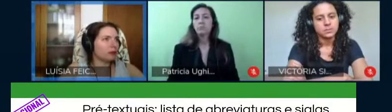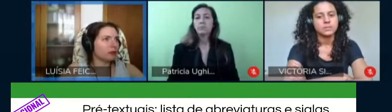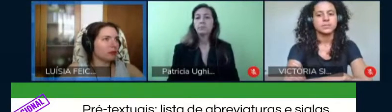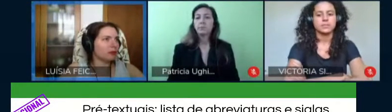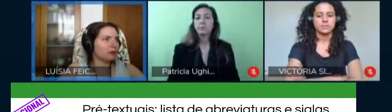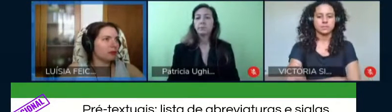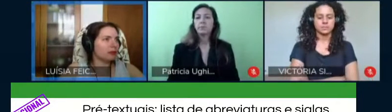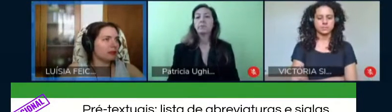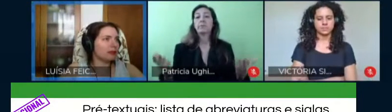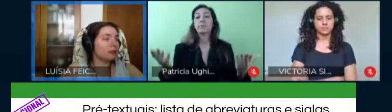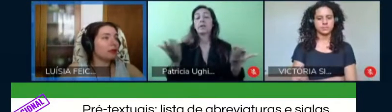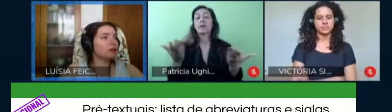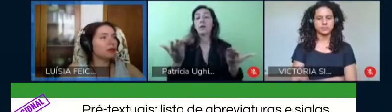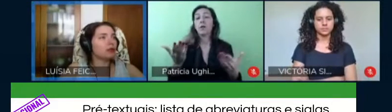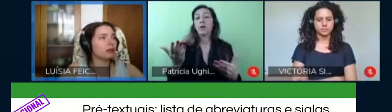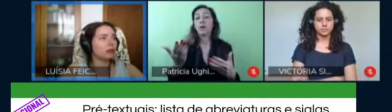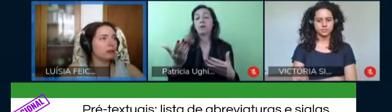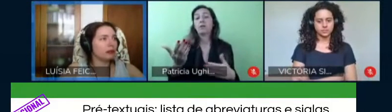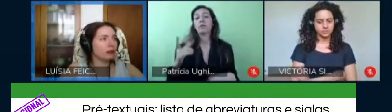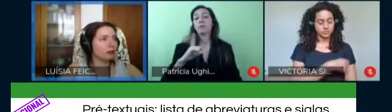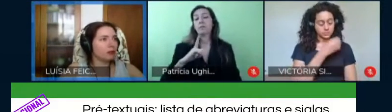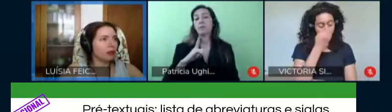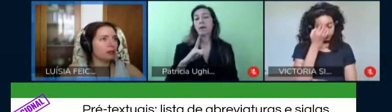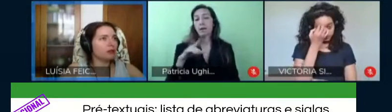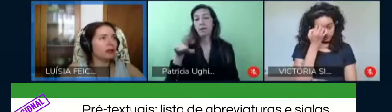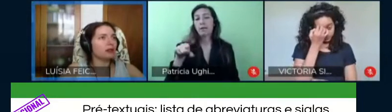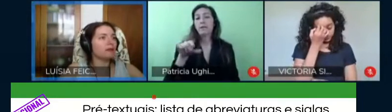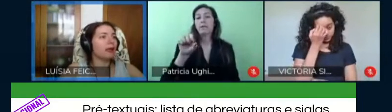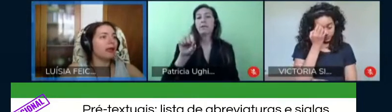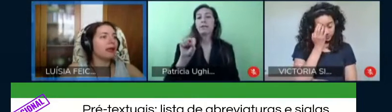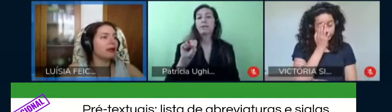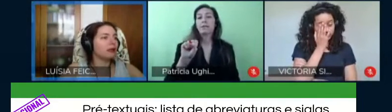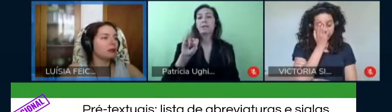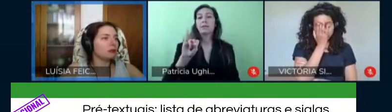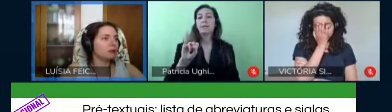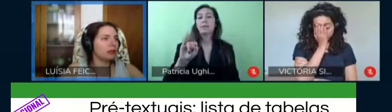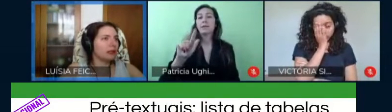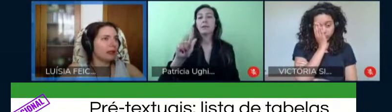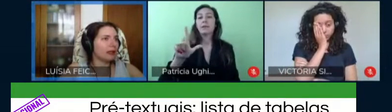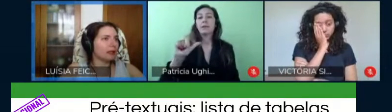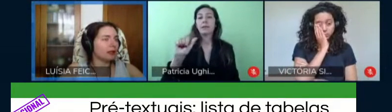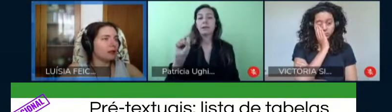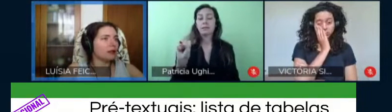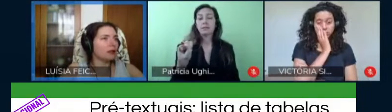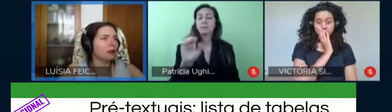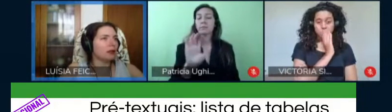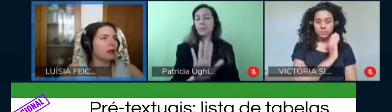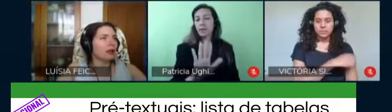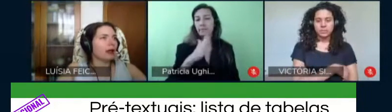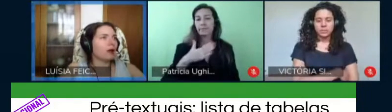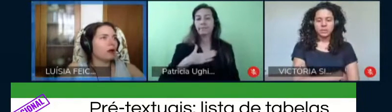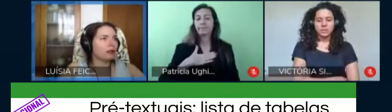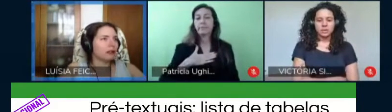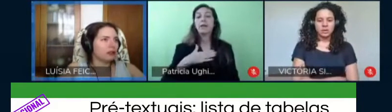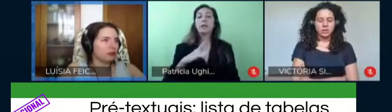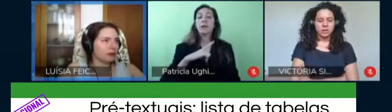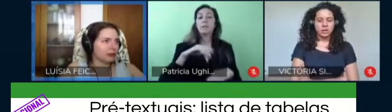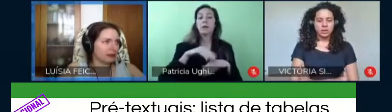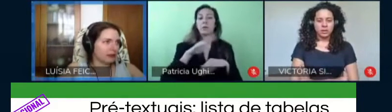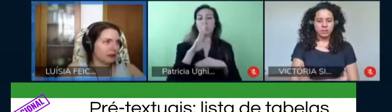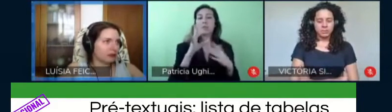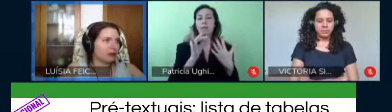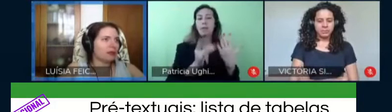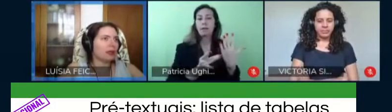E eu já mostro para vocês. Depois um outro elemento opcional, e um detalhe, né? A ordem